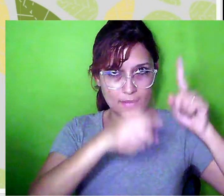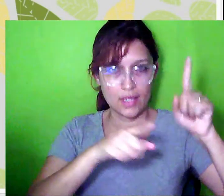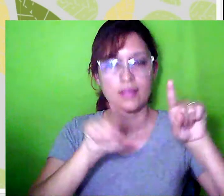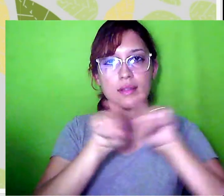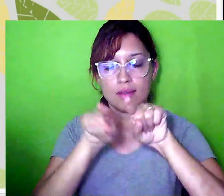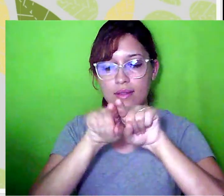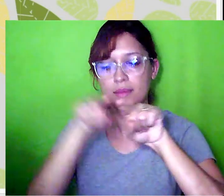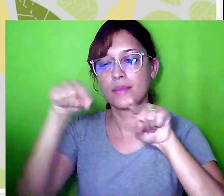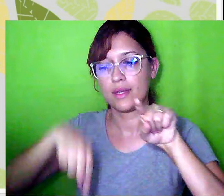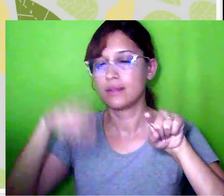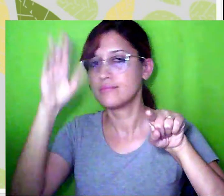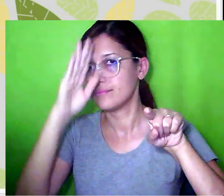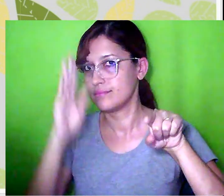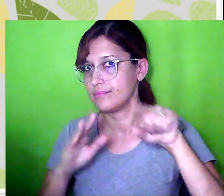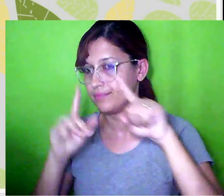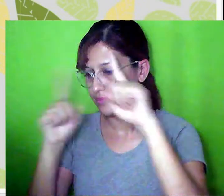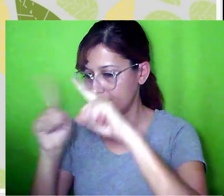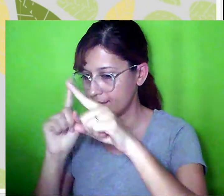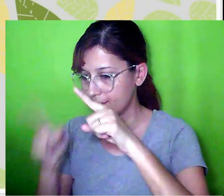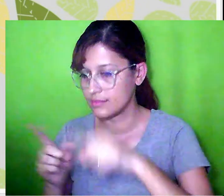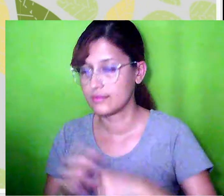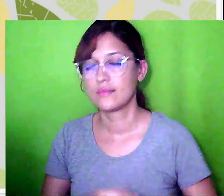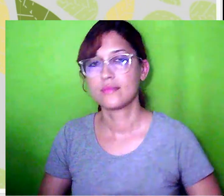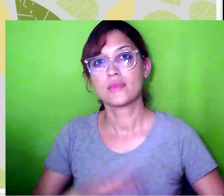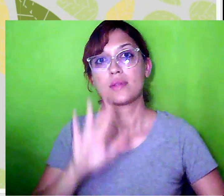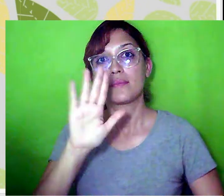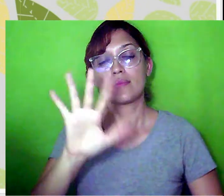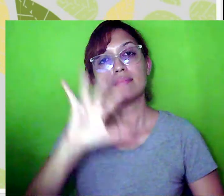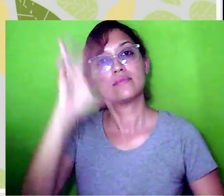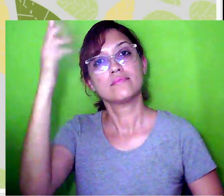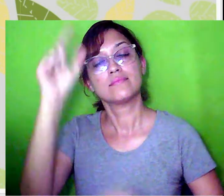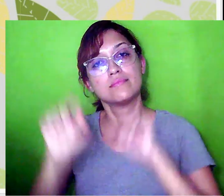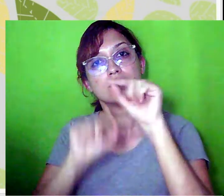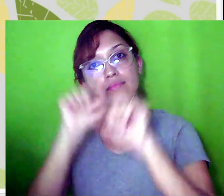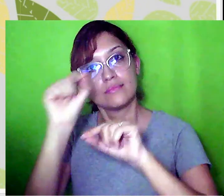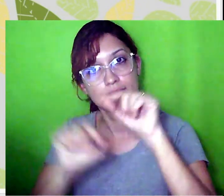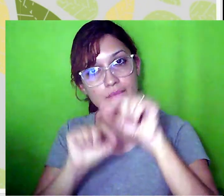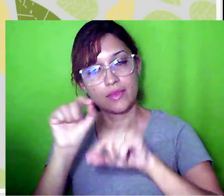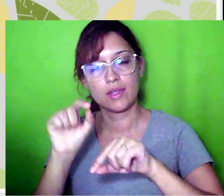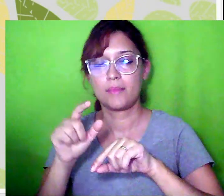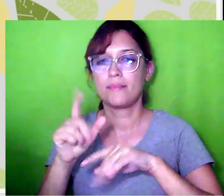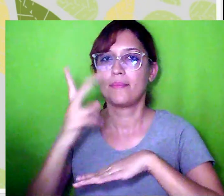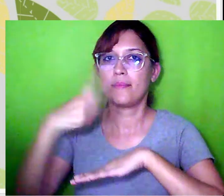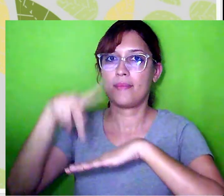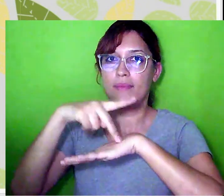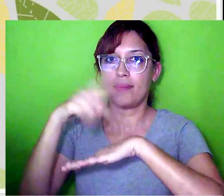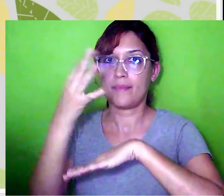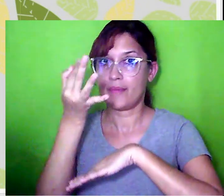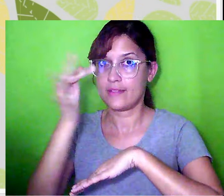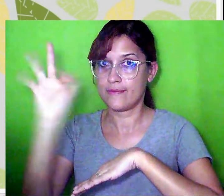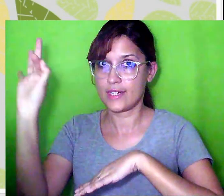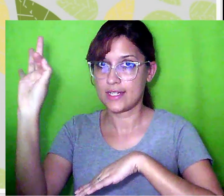e o rei de Portugal comandava aqui o que acontecia aqui no Brasil.